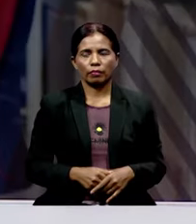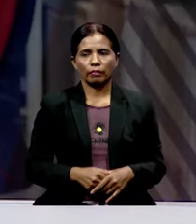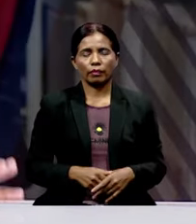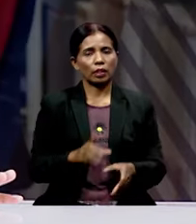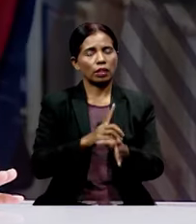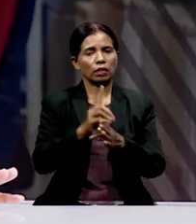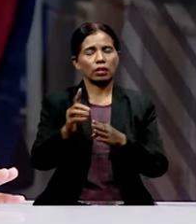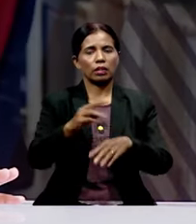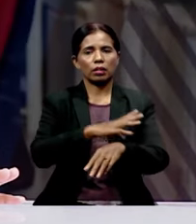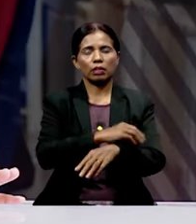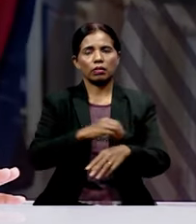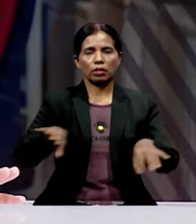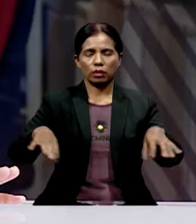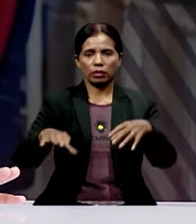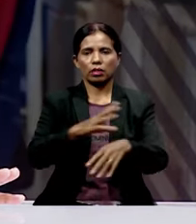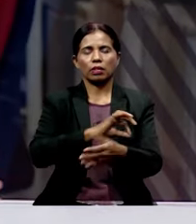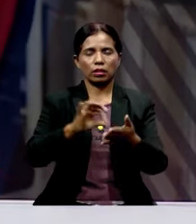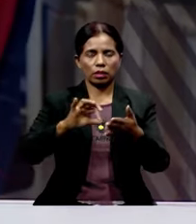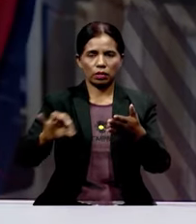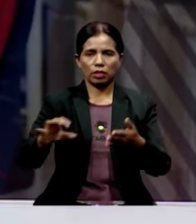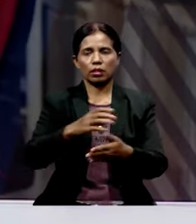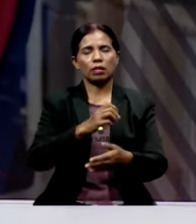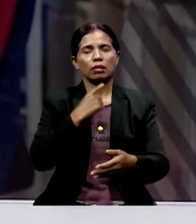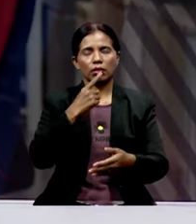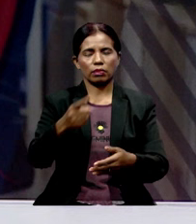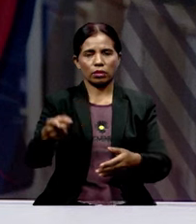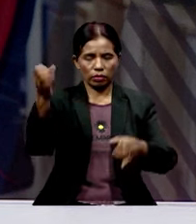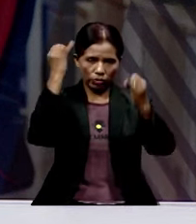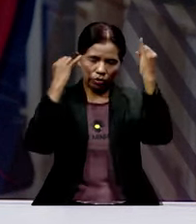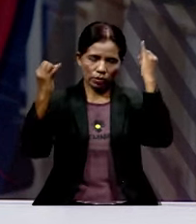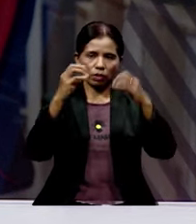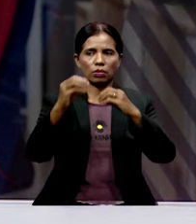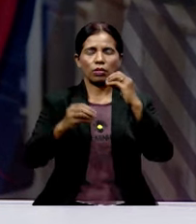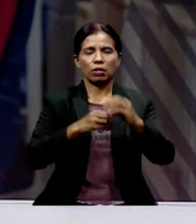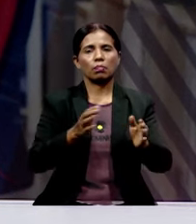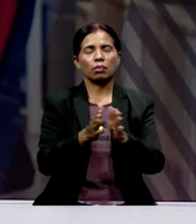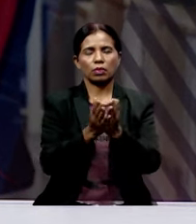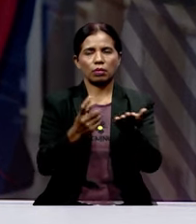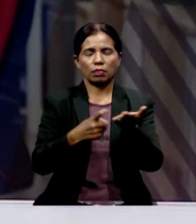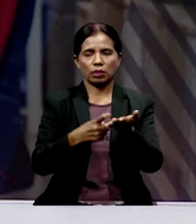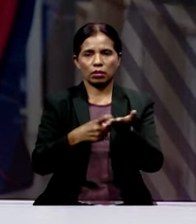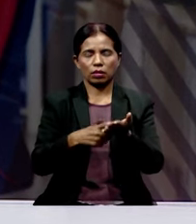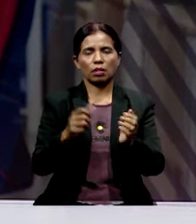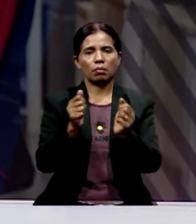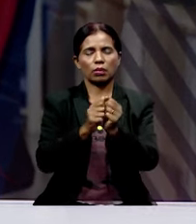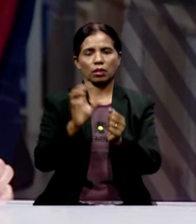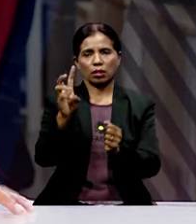Diretor de Direção Geral Serviço Registro Notariado rejeita foi informação quando o passaporte Rihunsa no